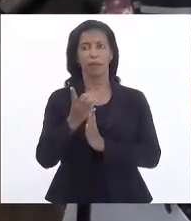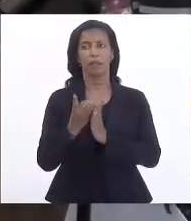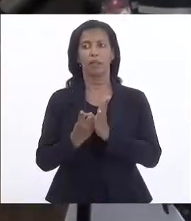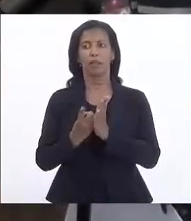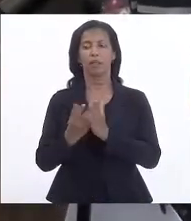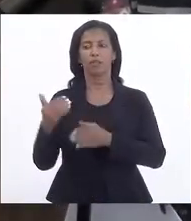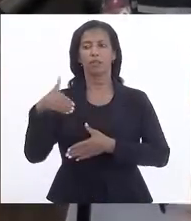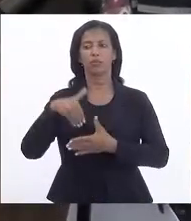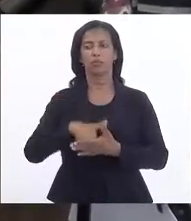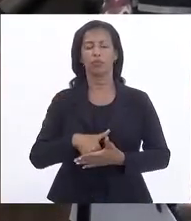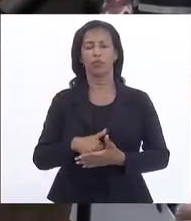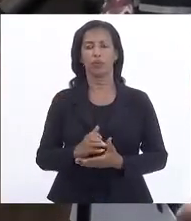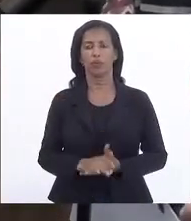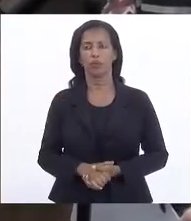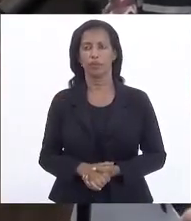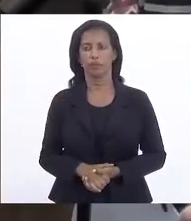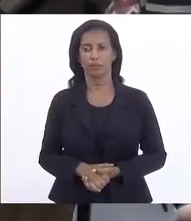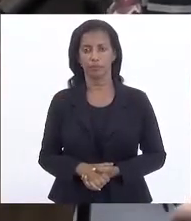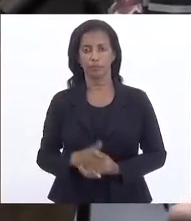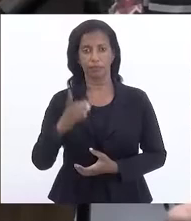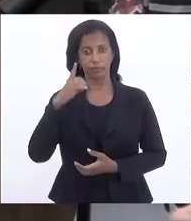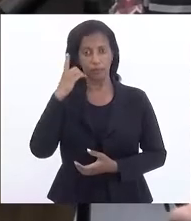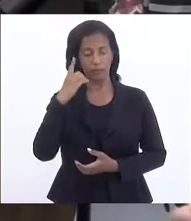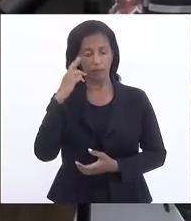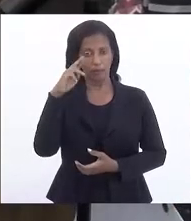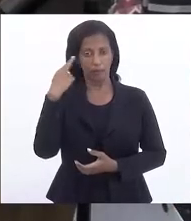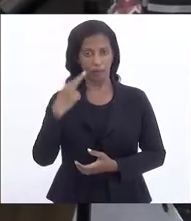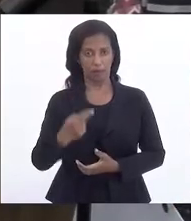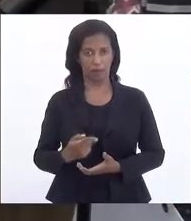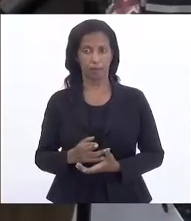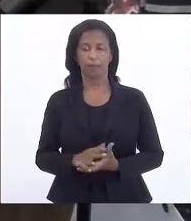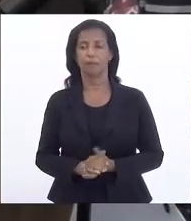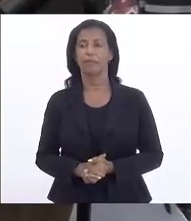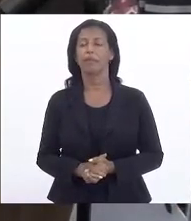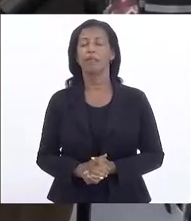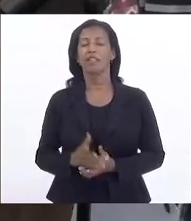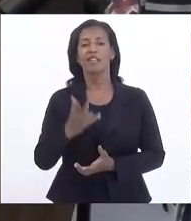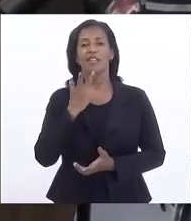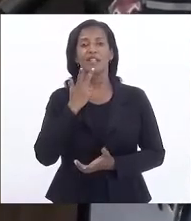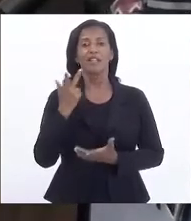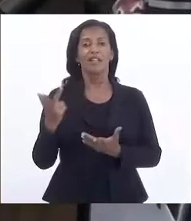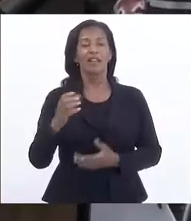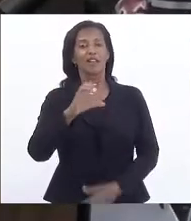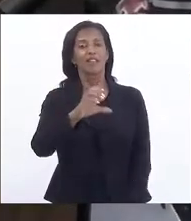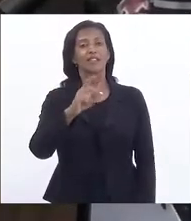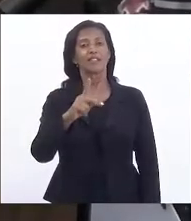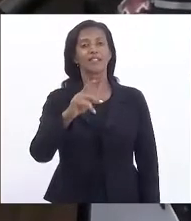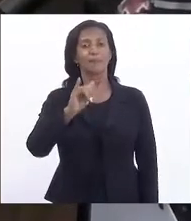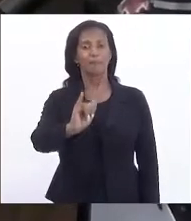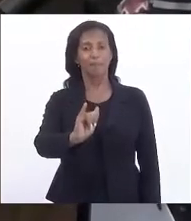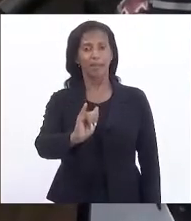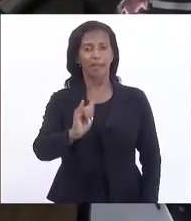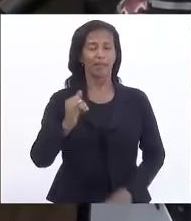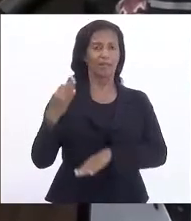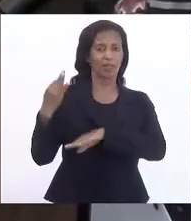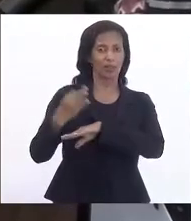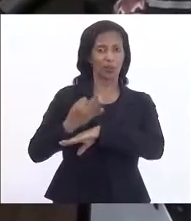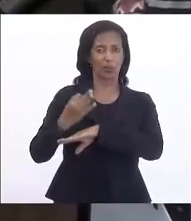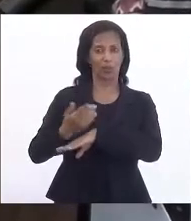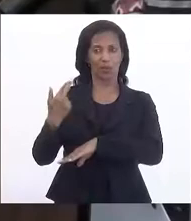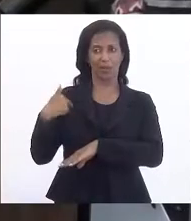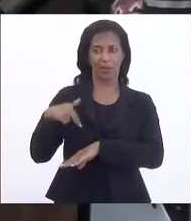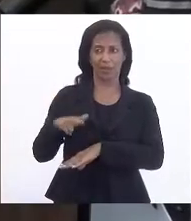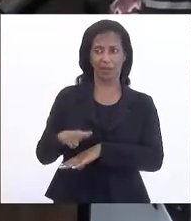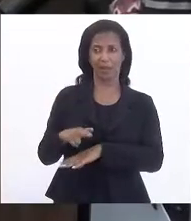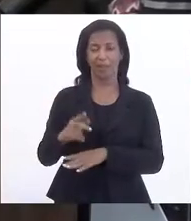projeto da deputada Renata Souza e fazer uma menção a CPI da intolerância que apura